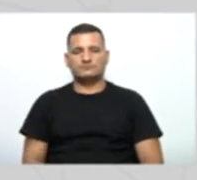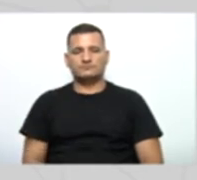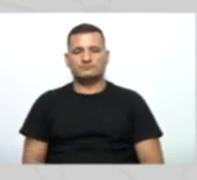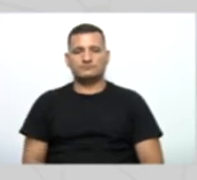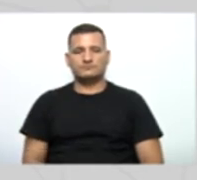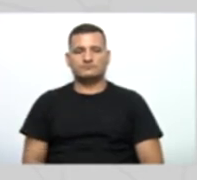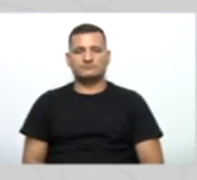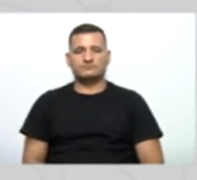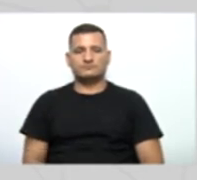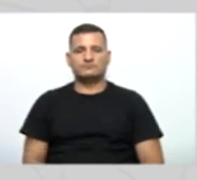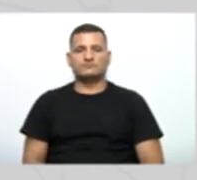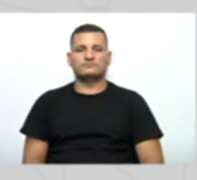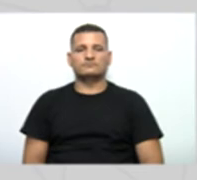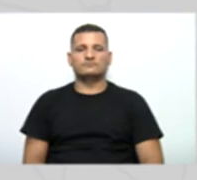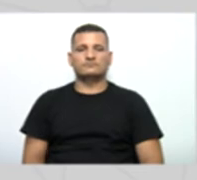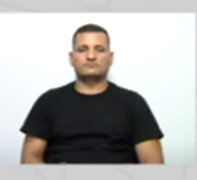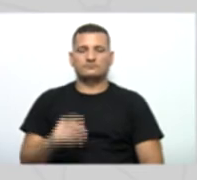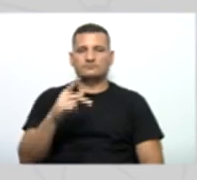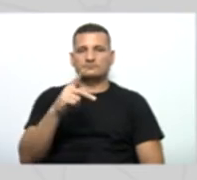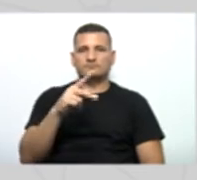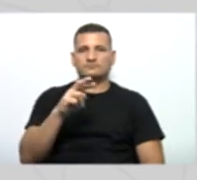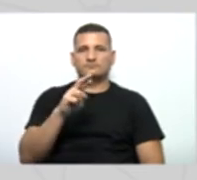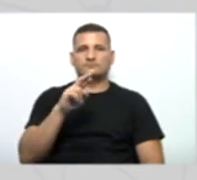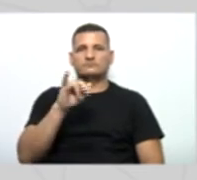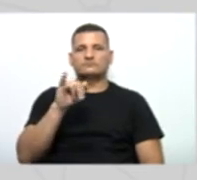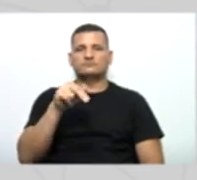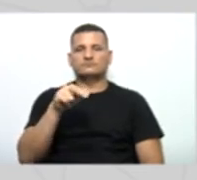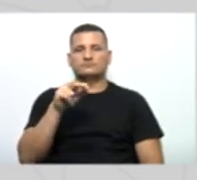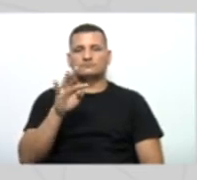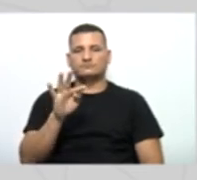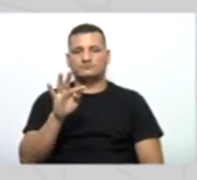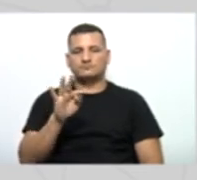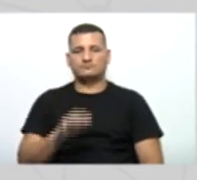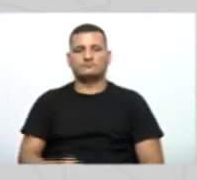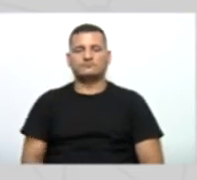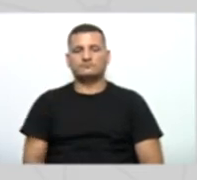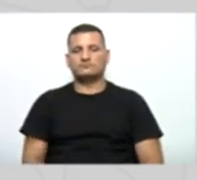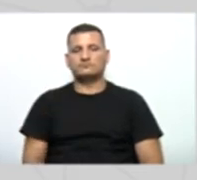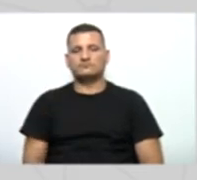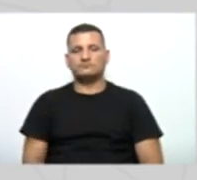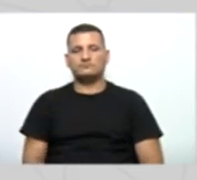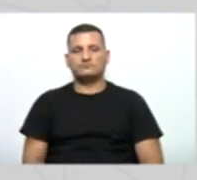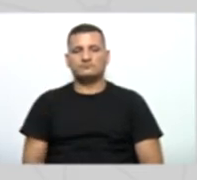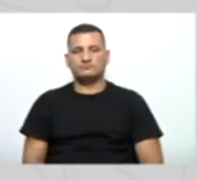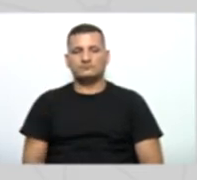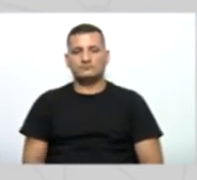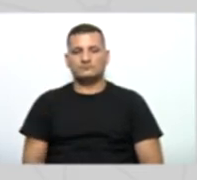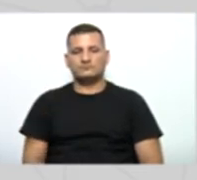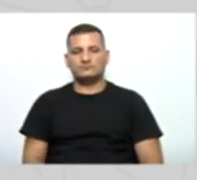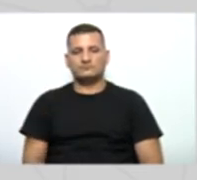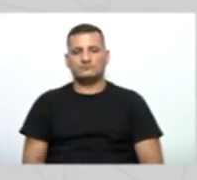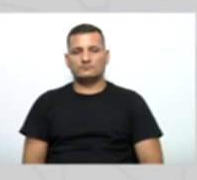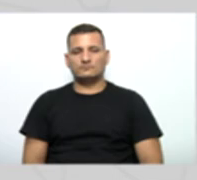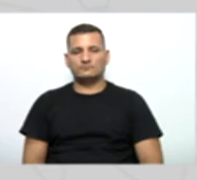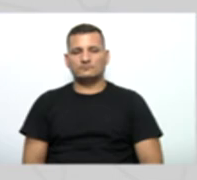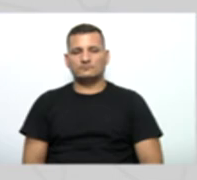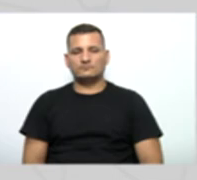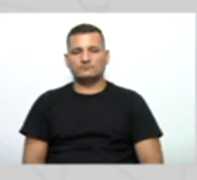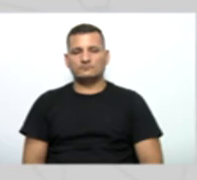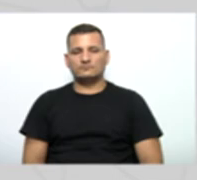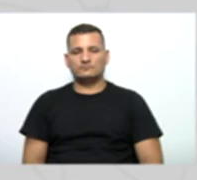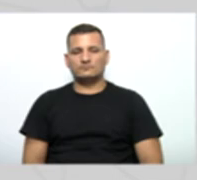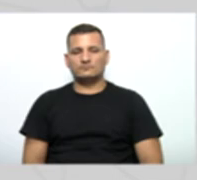print. O que vai ter dentro do meu print? Aí você usa lá, ó, abre